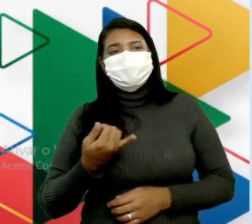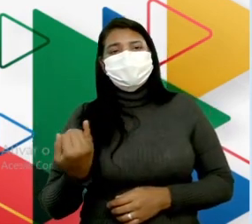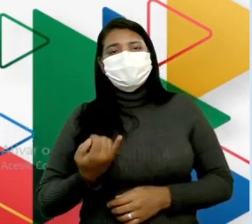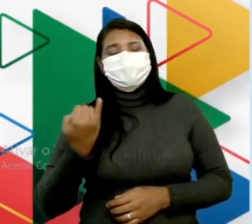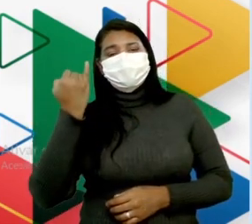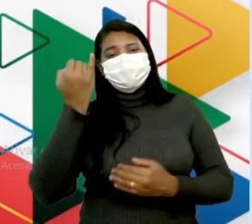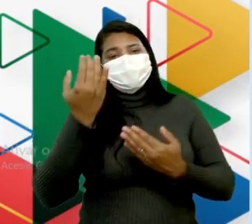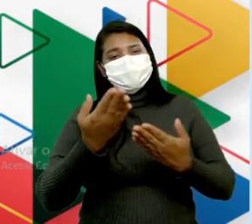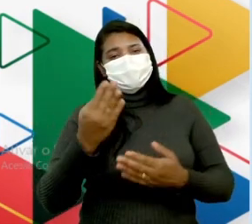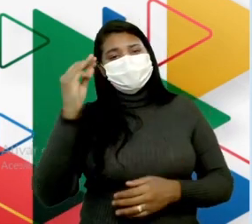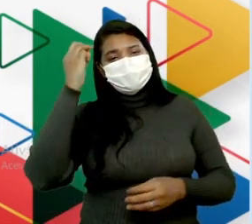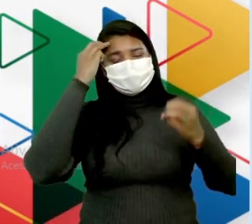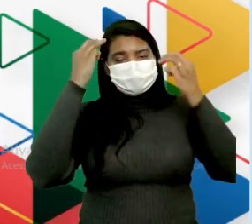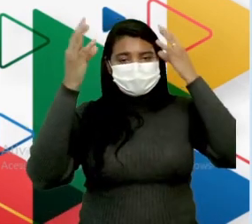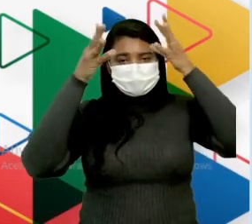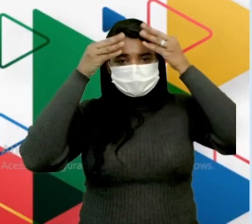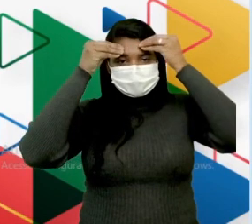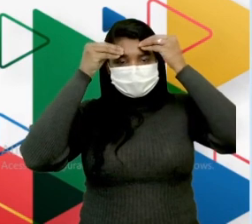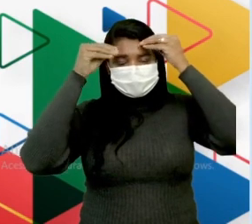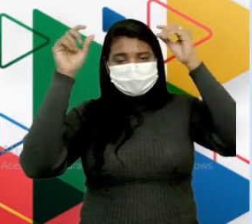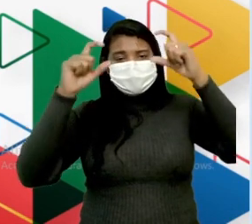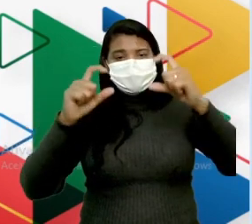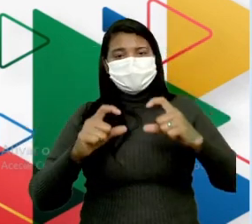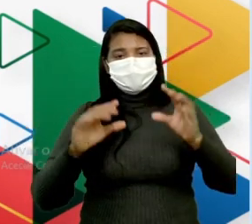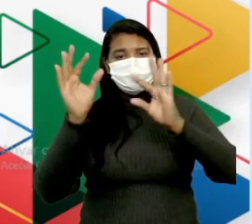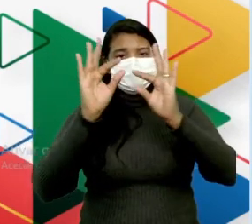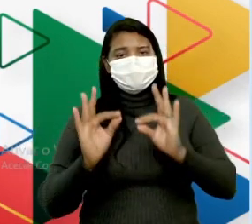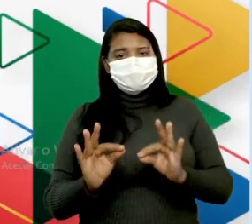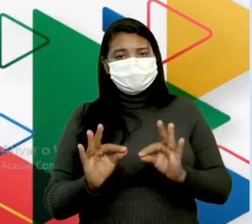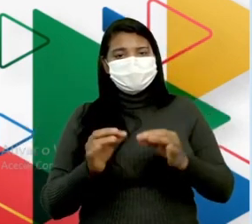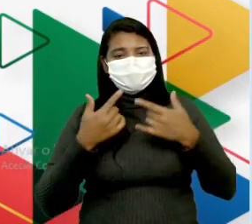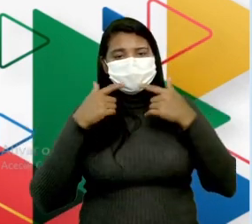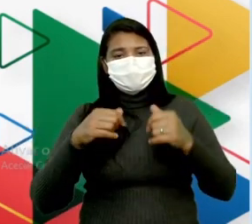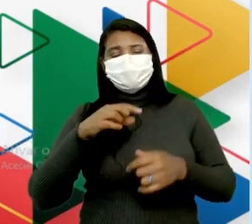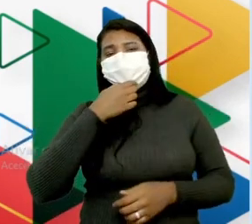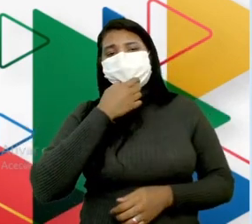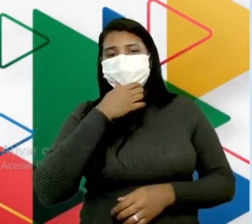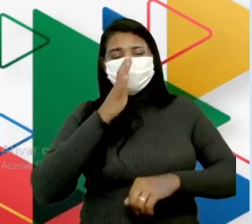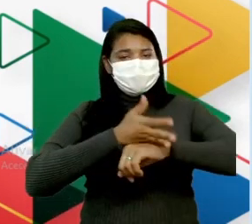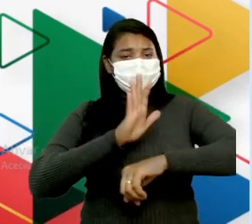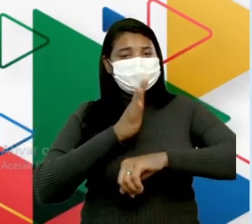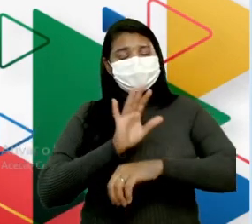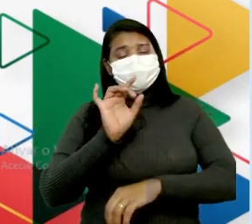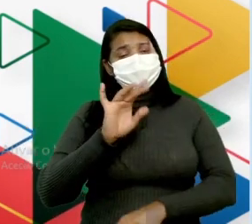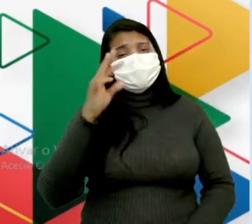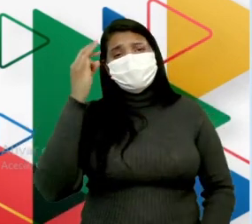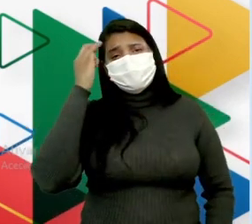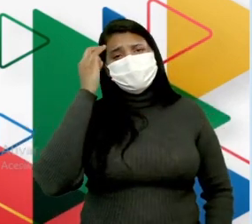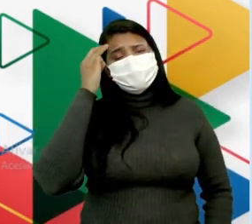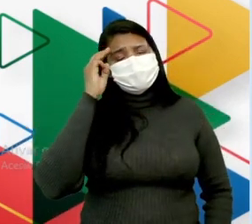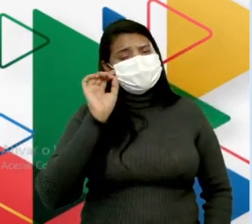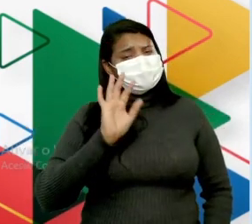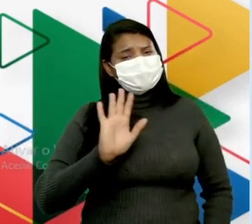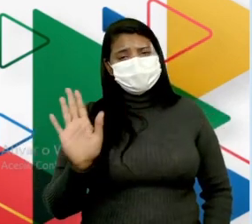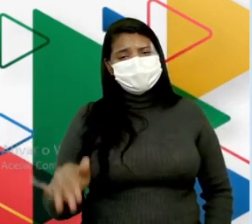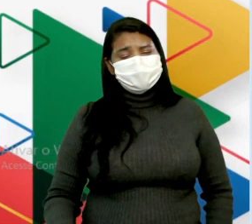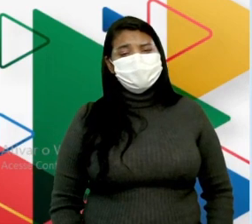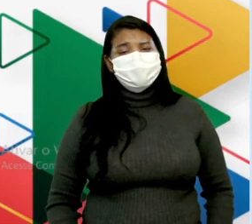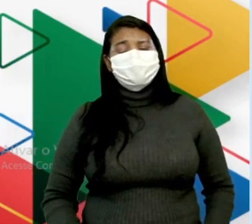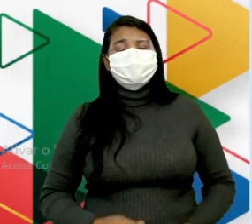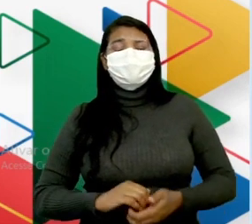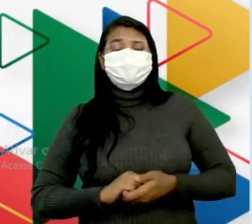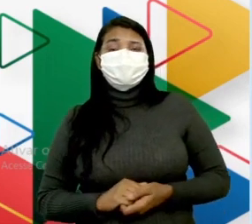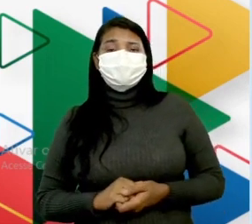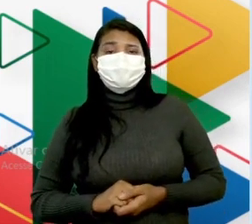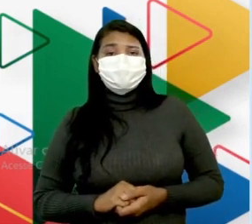importante que você memorize essas estruturas, porque quando for na prática ali, você vai ali só memorizando. E o